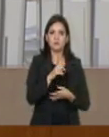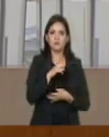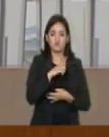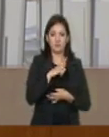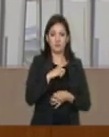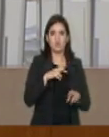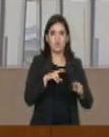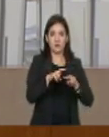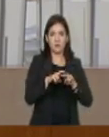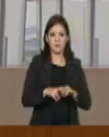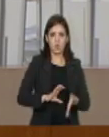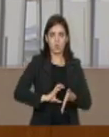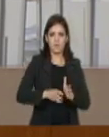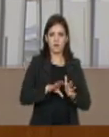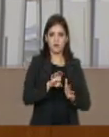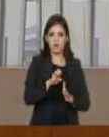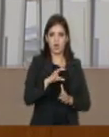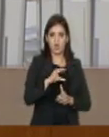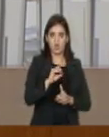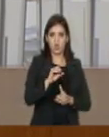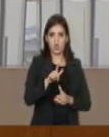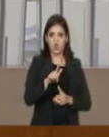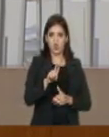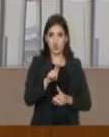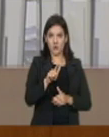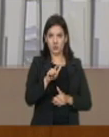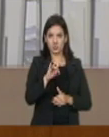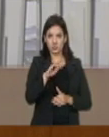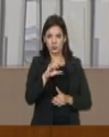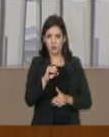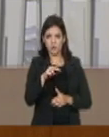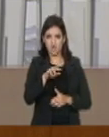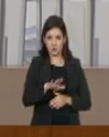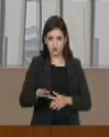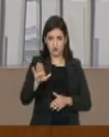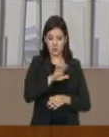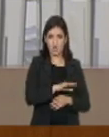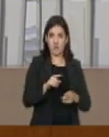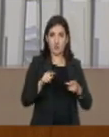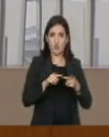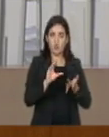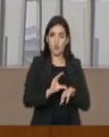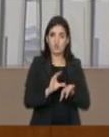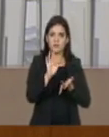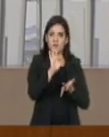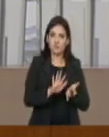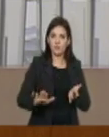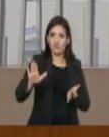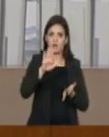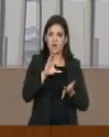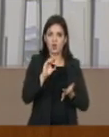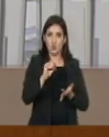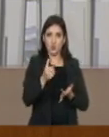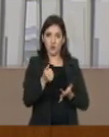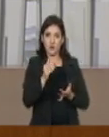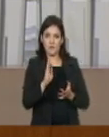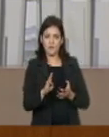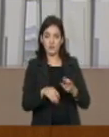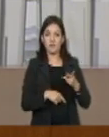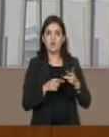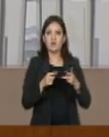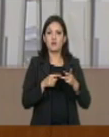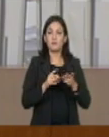então Partido Ecológico Nacional, pelo Conselho Federal da Ordem dos Advogados do Brasil. Quem vota é o ministro Dias Toffoli. E pelo